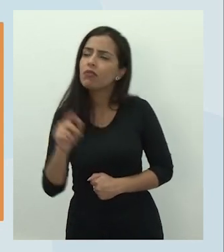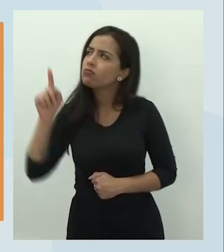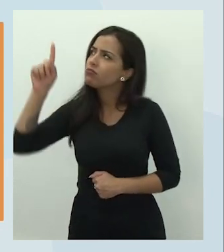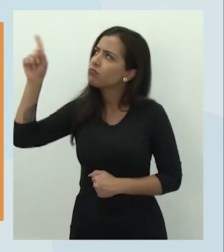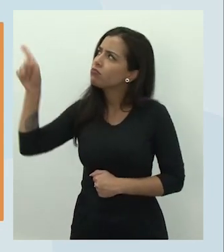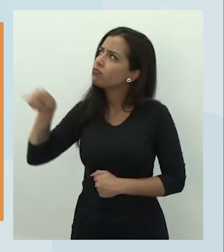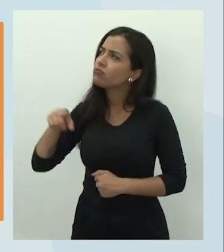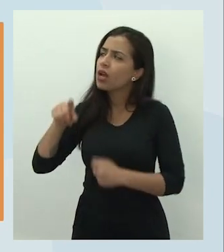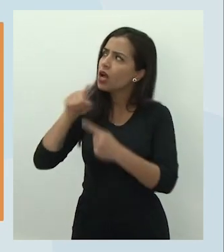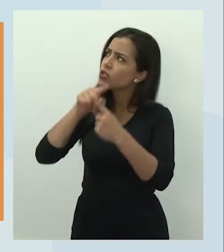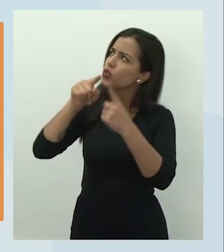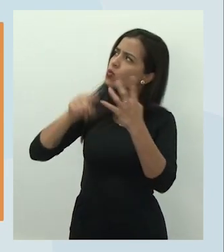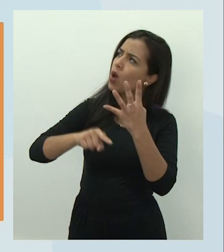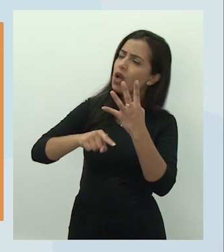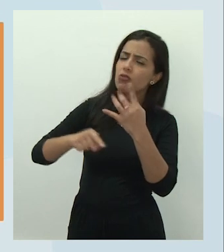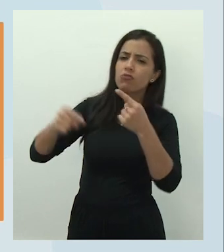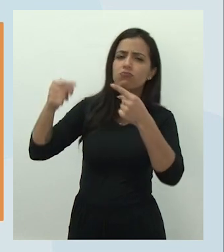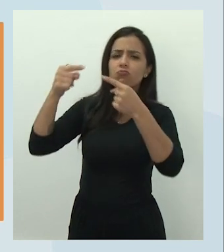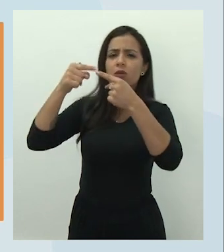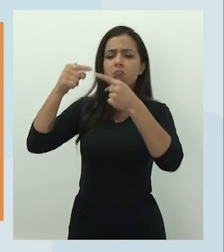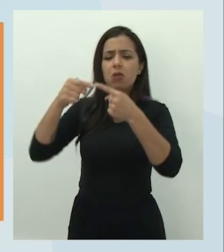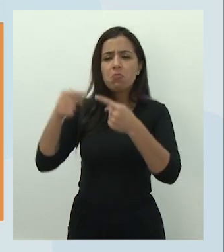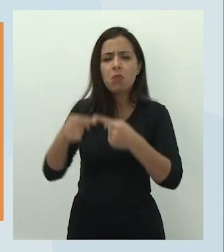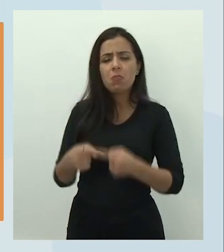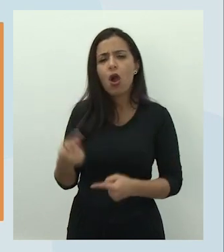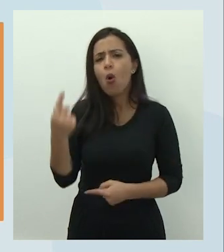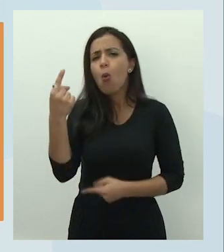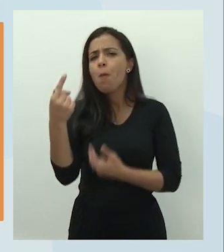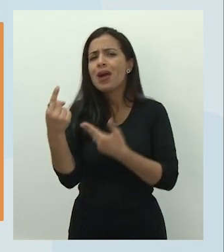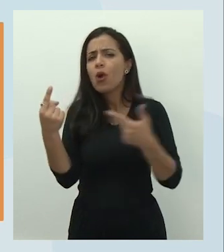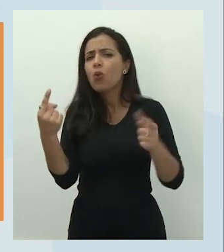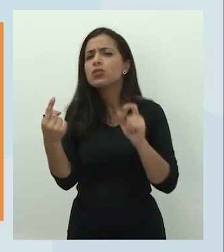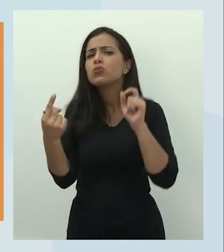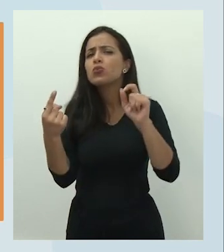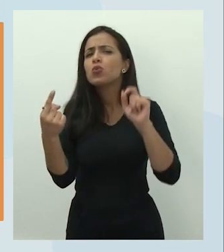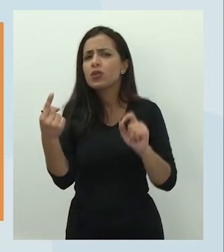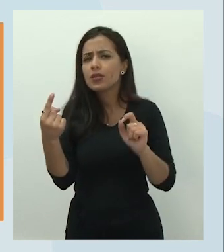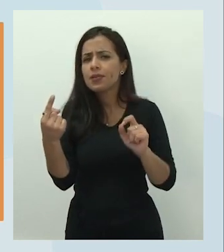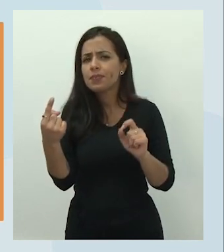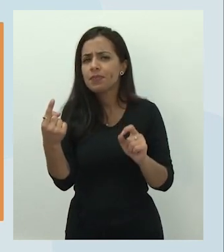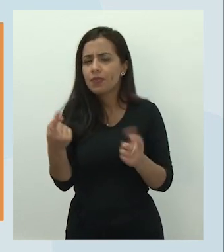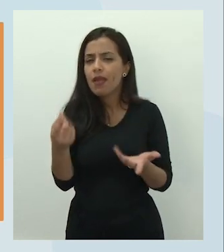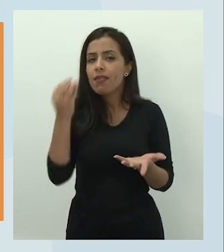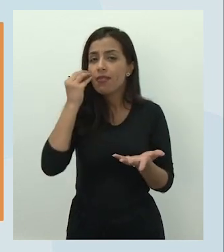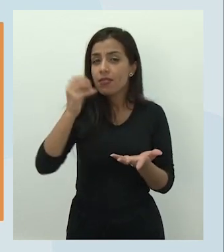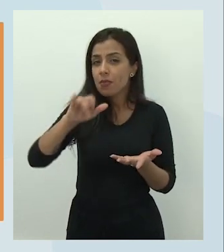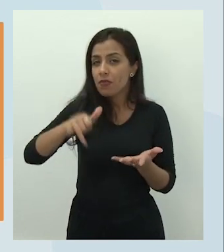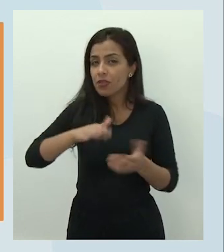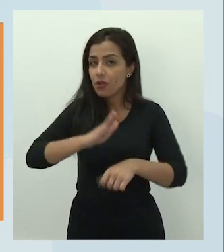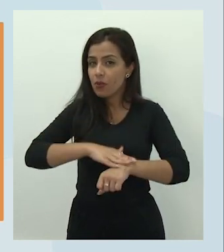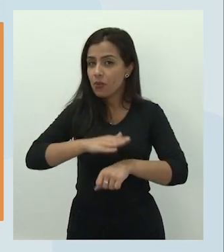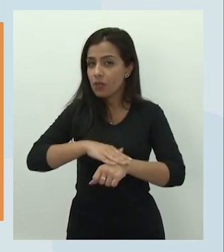para vocês, peguem uma tesoura e uma folha de sulfite para uma próxima interação, tá bom?